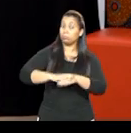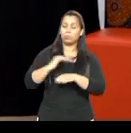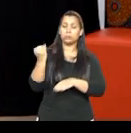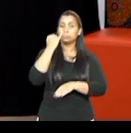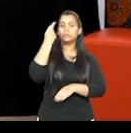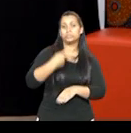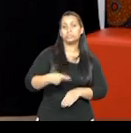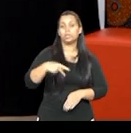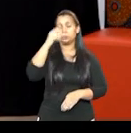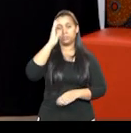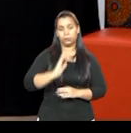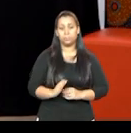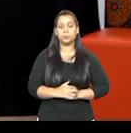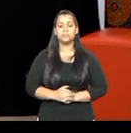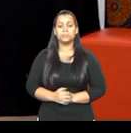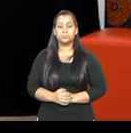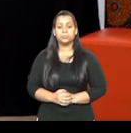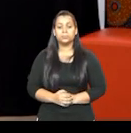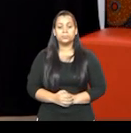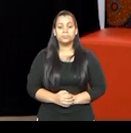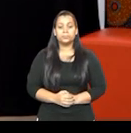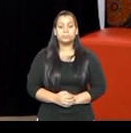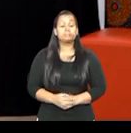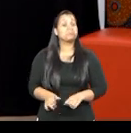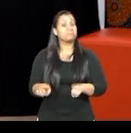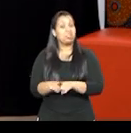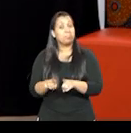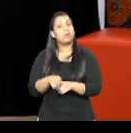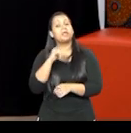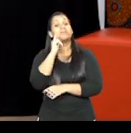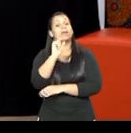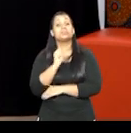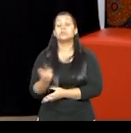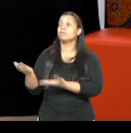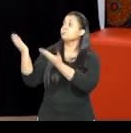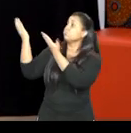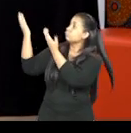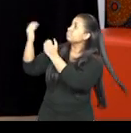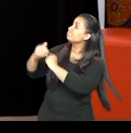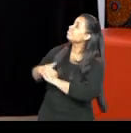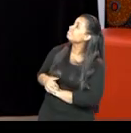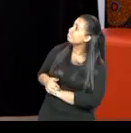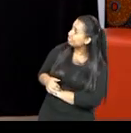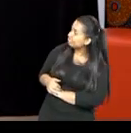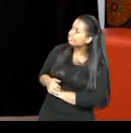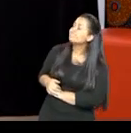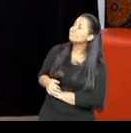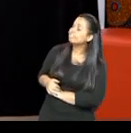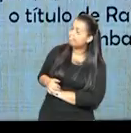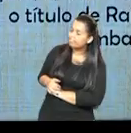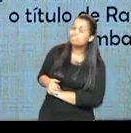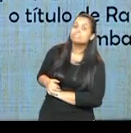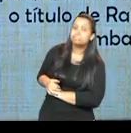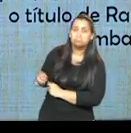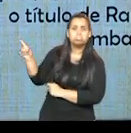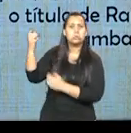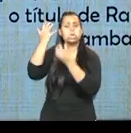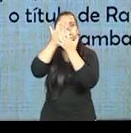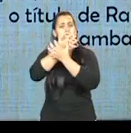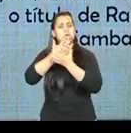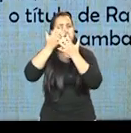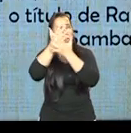músicos brasileiros. E como não falar de Marrom quando falamos de influência negra?